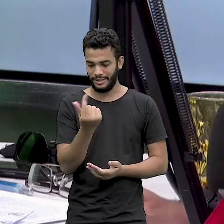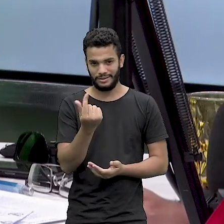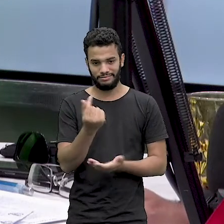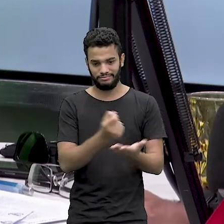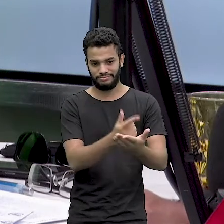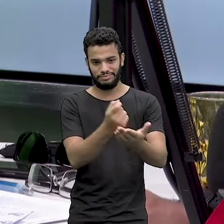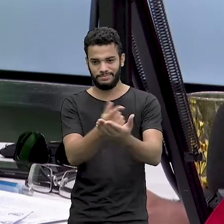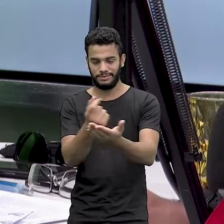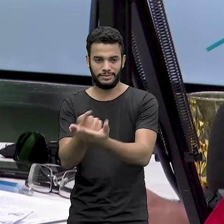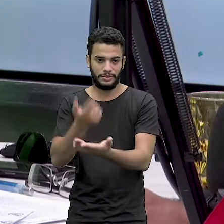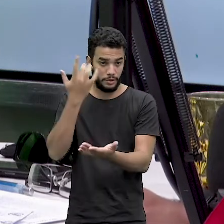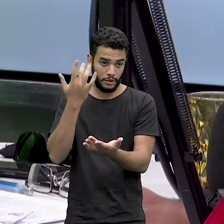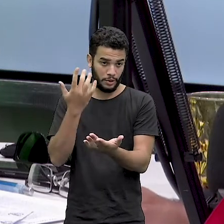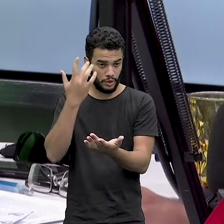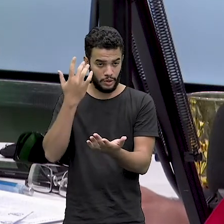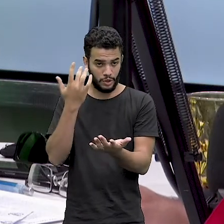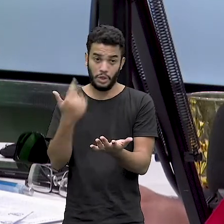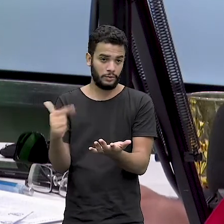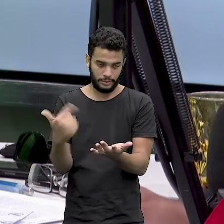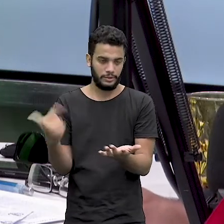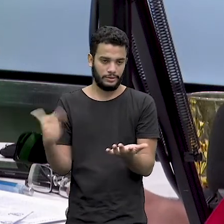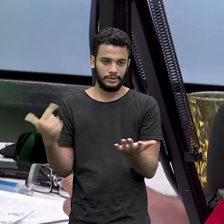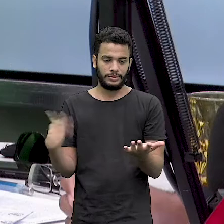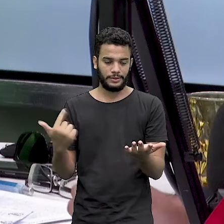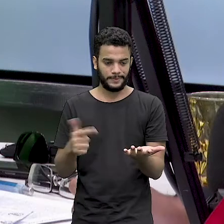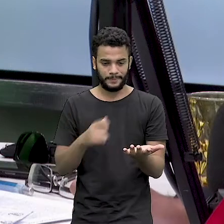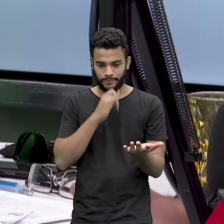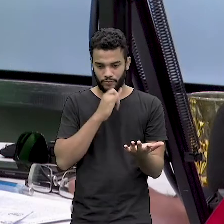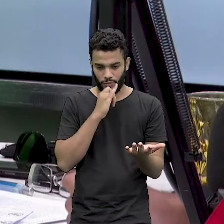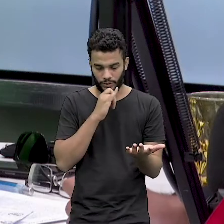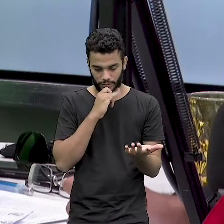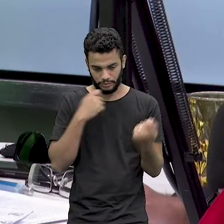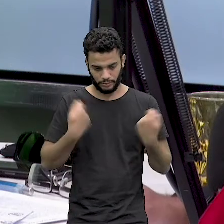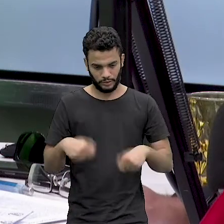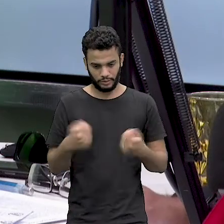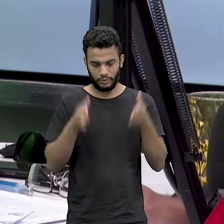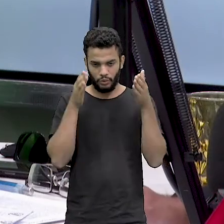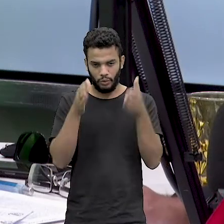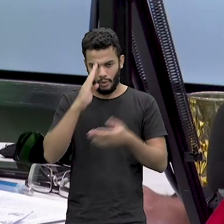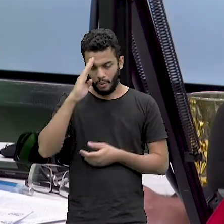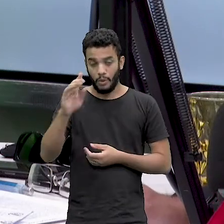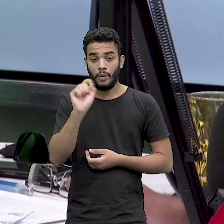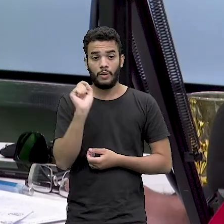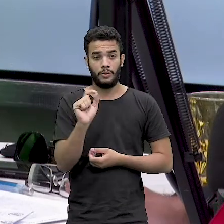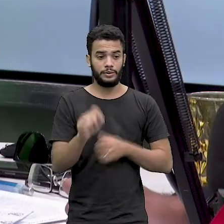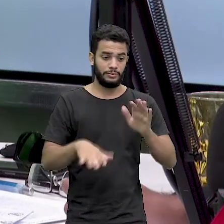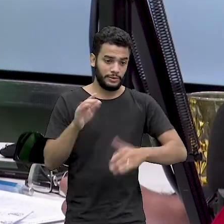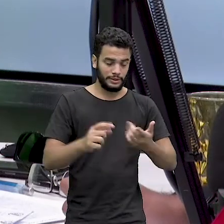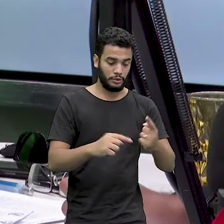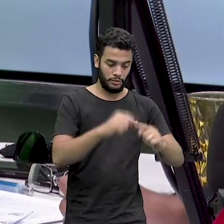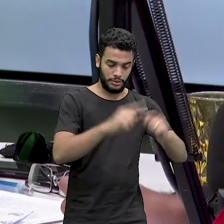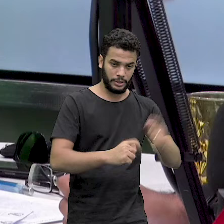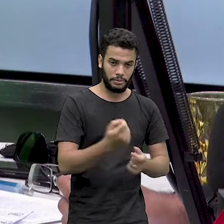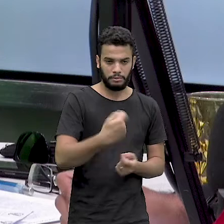É saber consumir. Às vezes consome quer comprar uma coisa, mas não tem certeza que quer, mas compra. Então, é ter